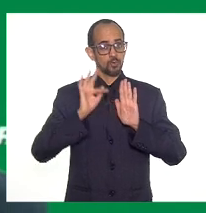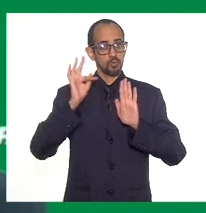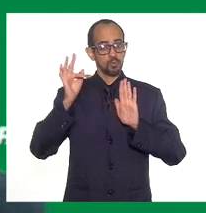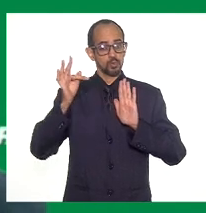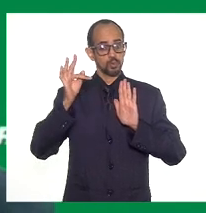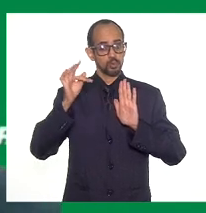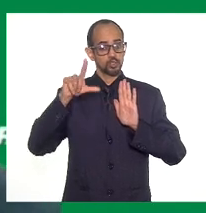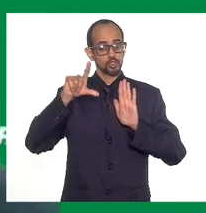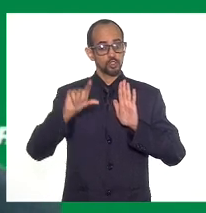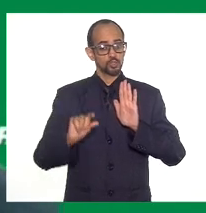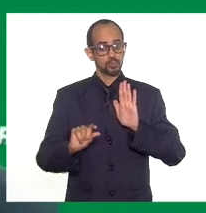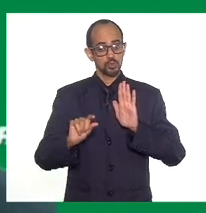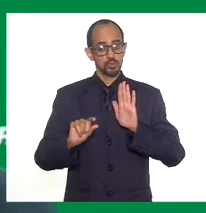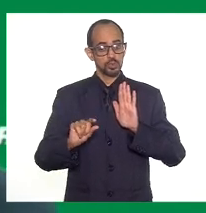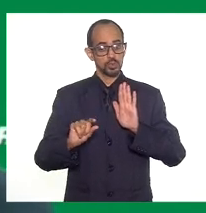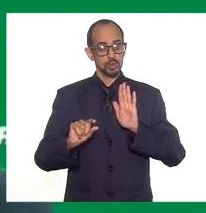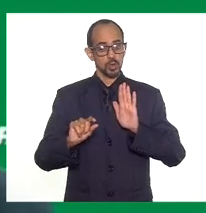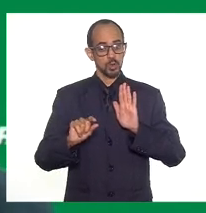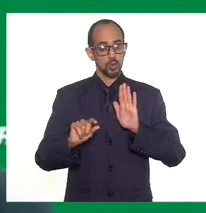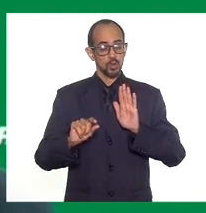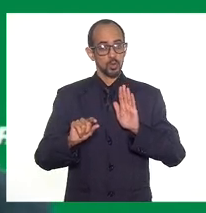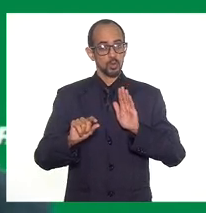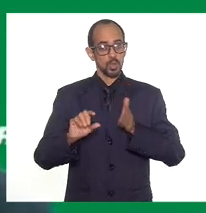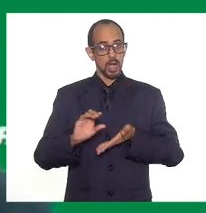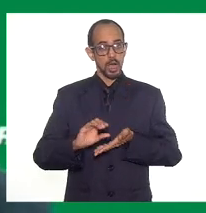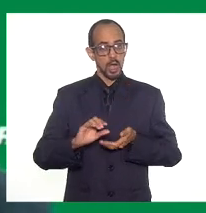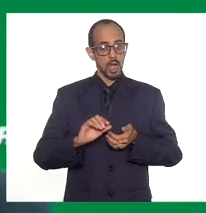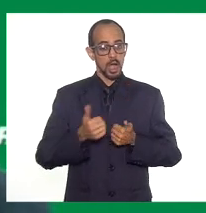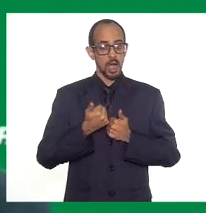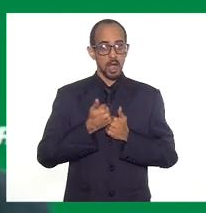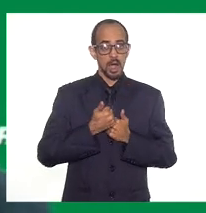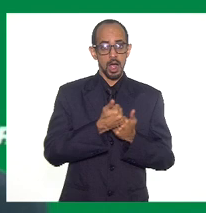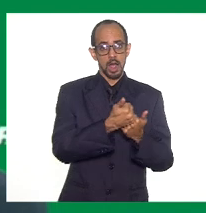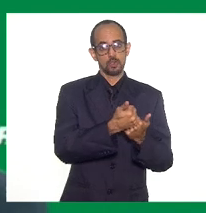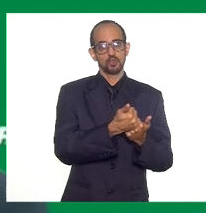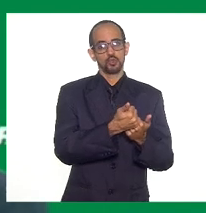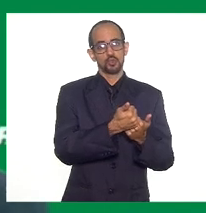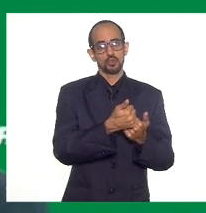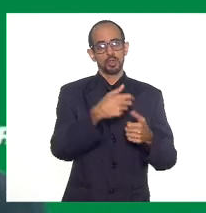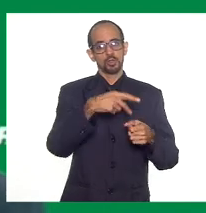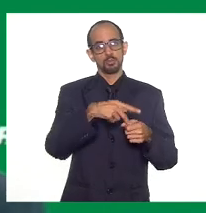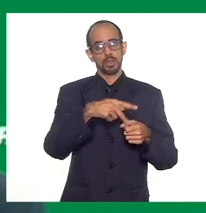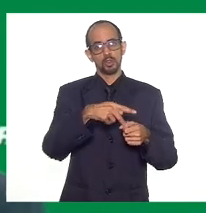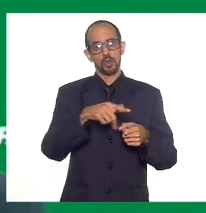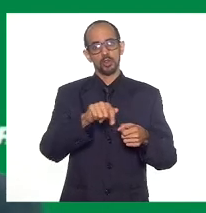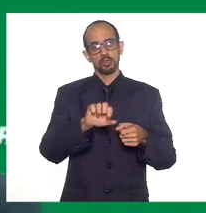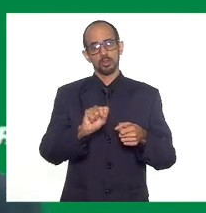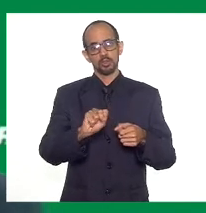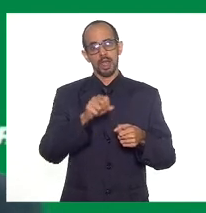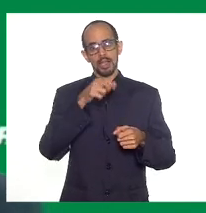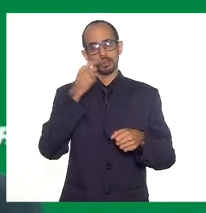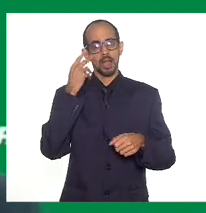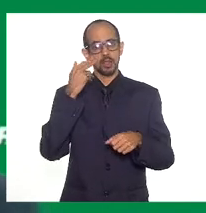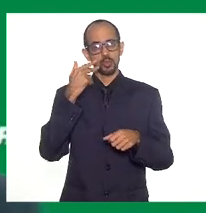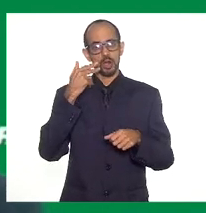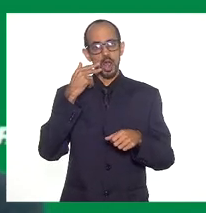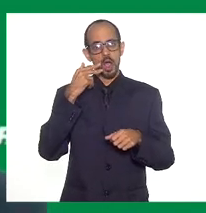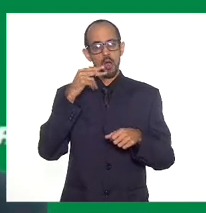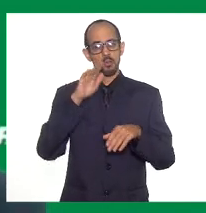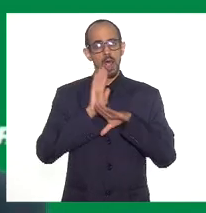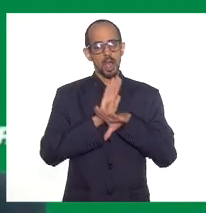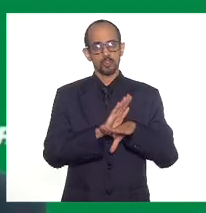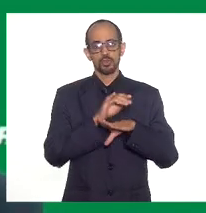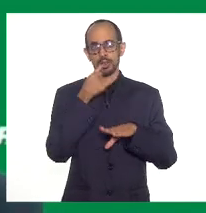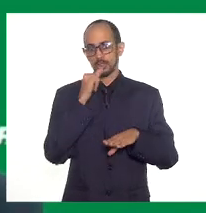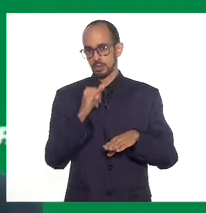uma redução da contribuição do petróleo, do gás natural para a matriz energética mundial por conta